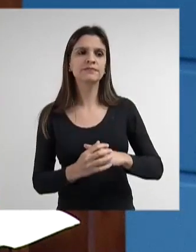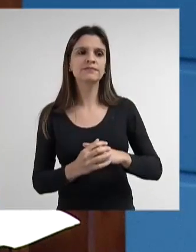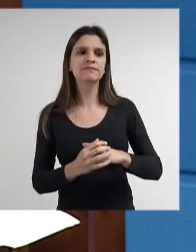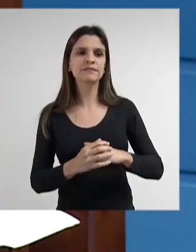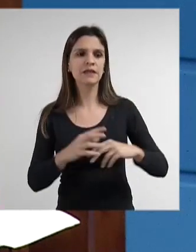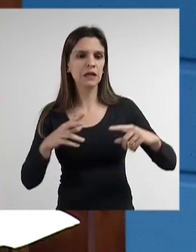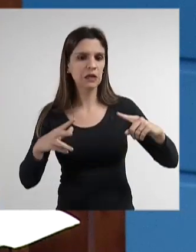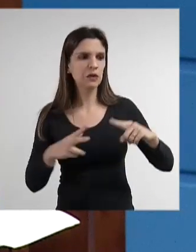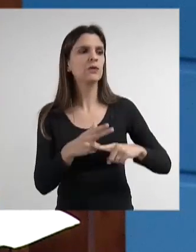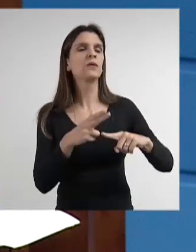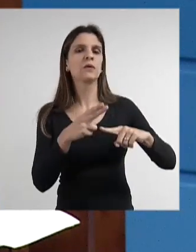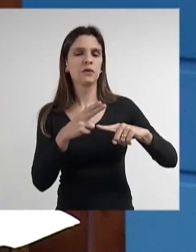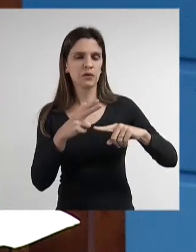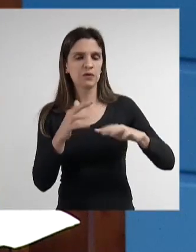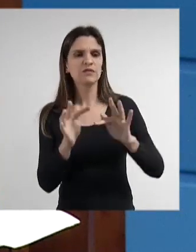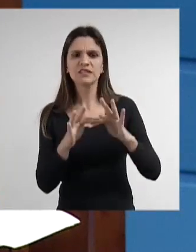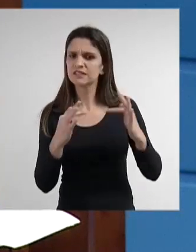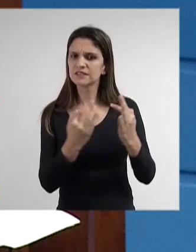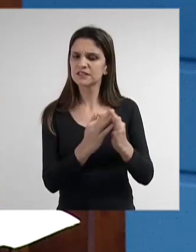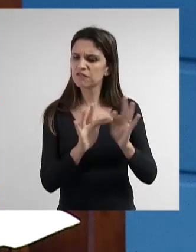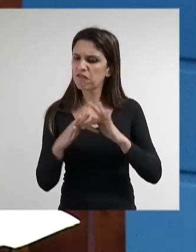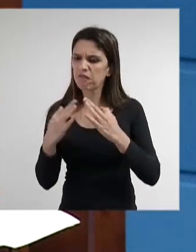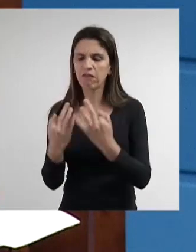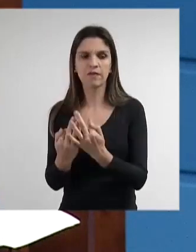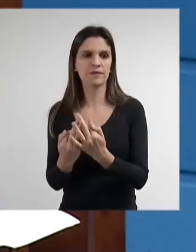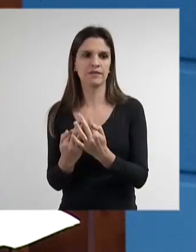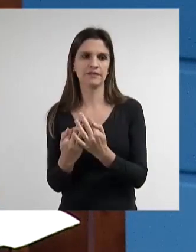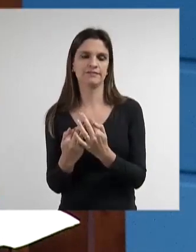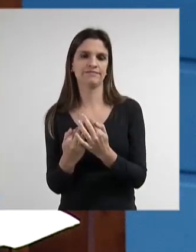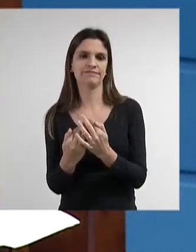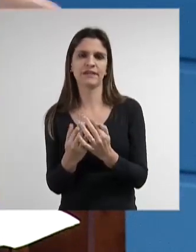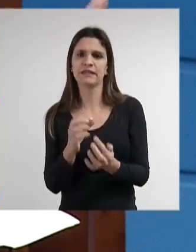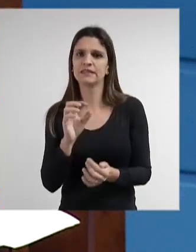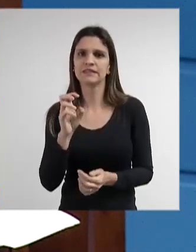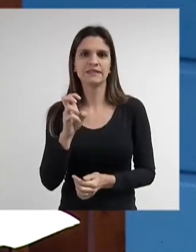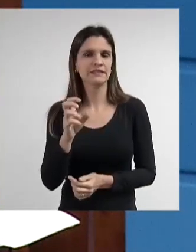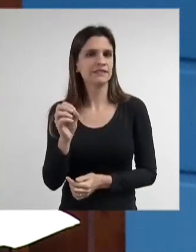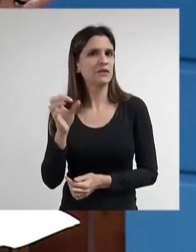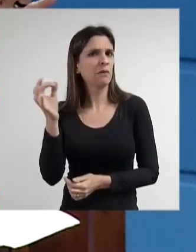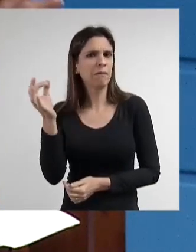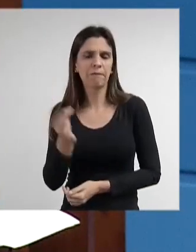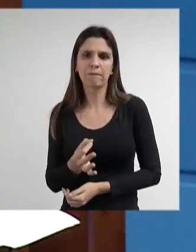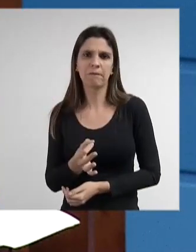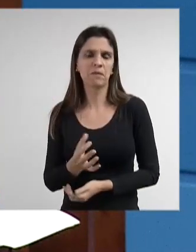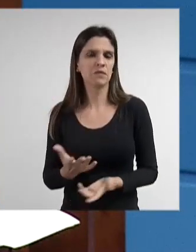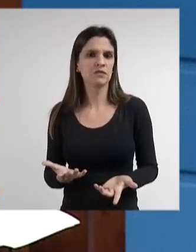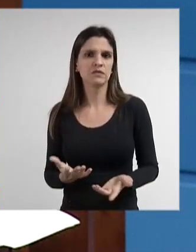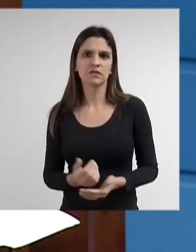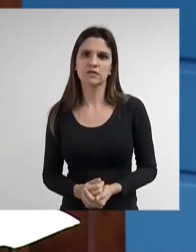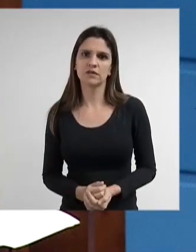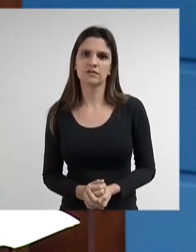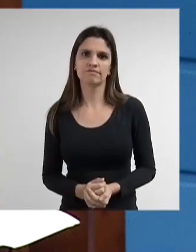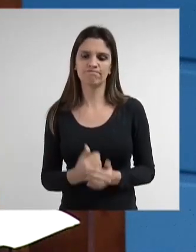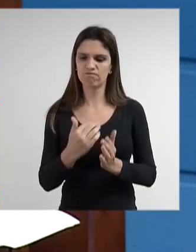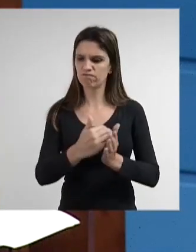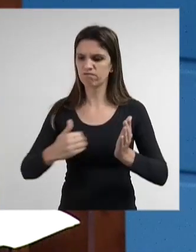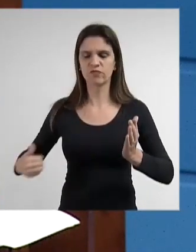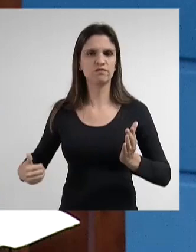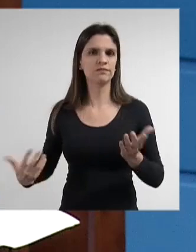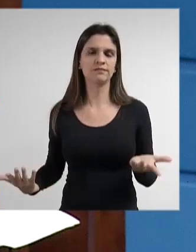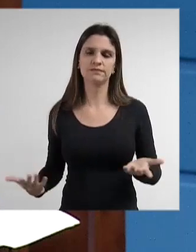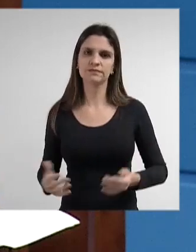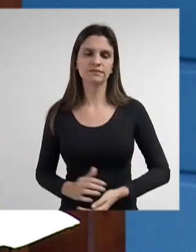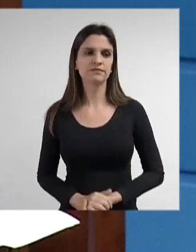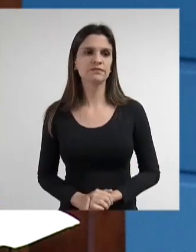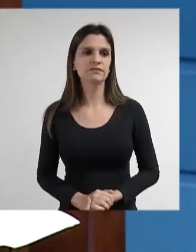Vale Renda. Exagerado. A metade, não, estão irregulares, vamos cortar.